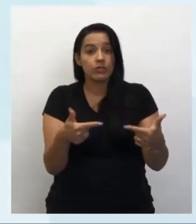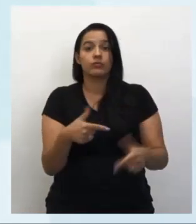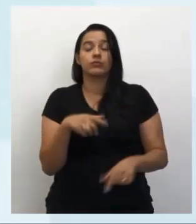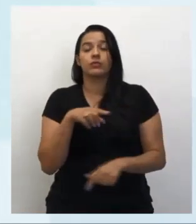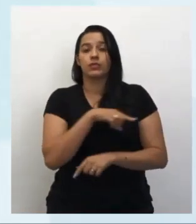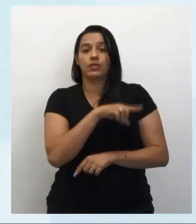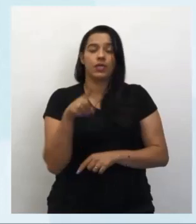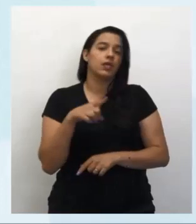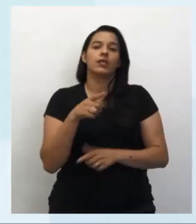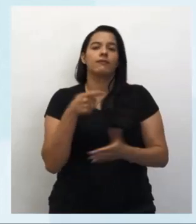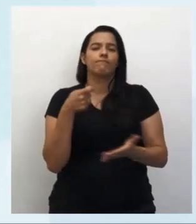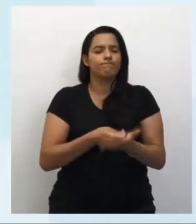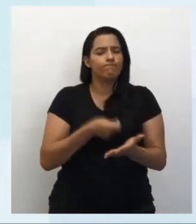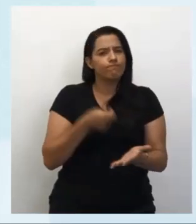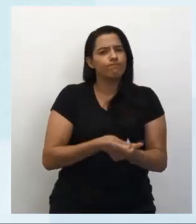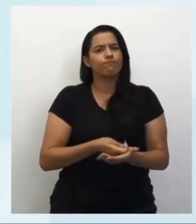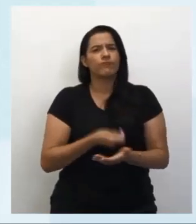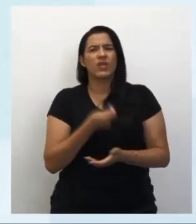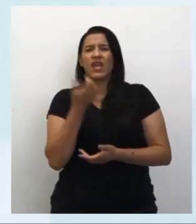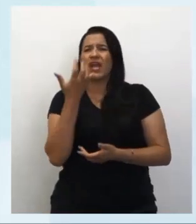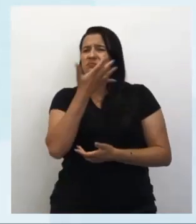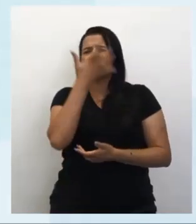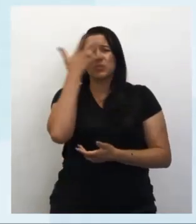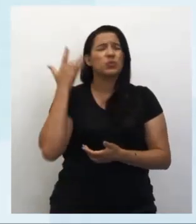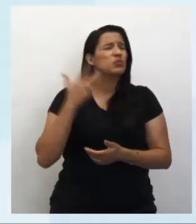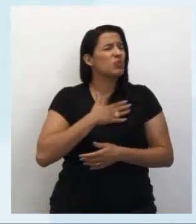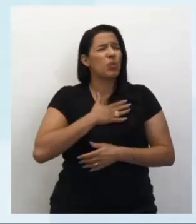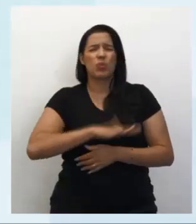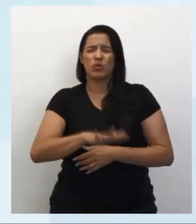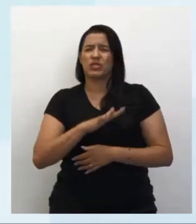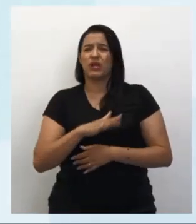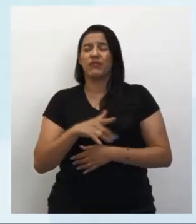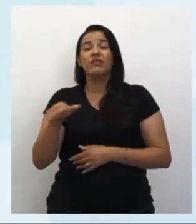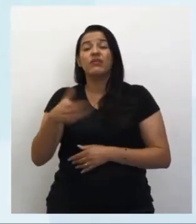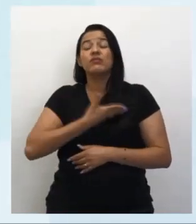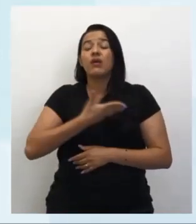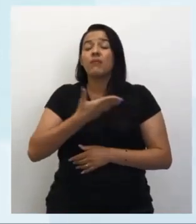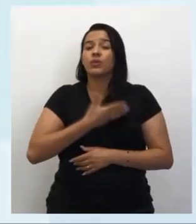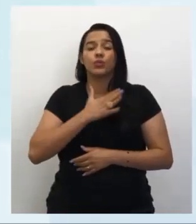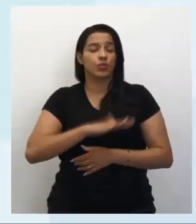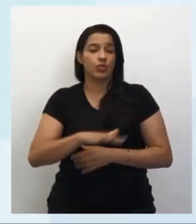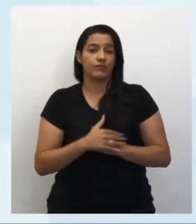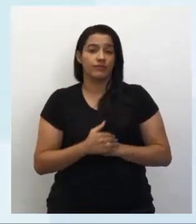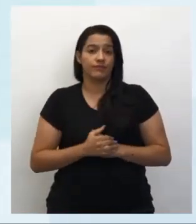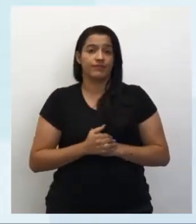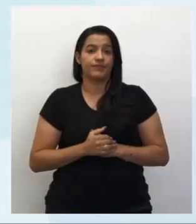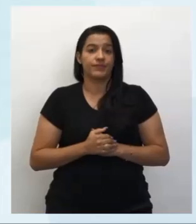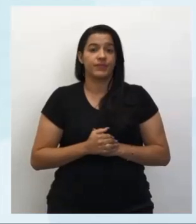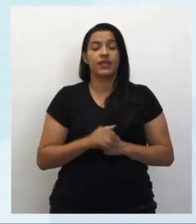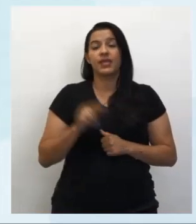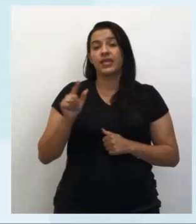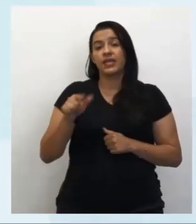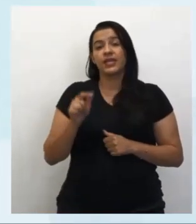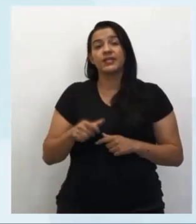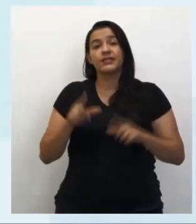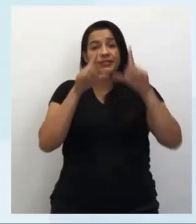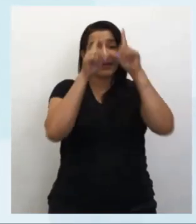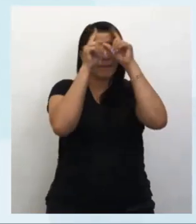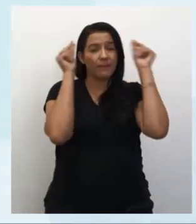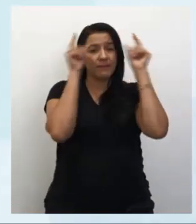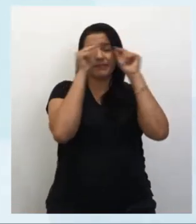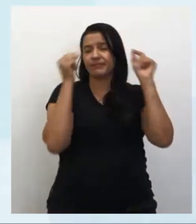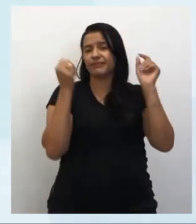estúrdio, exigente, ninguém o aturava, nem os próprios amigos. Gastava mais enfermeiros que